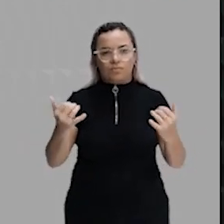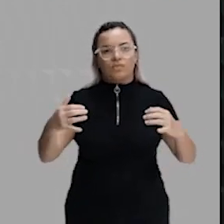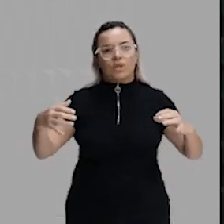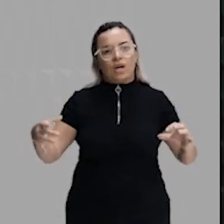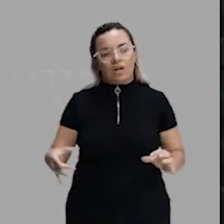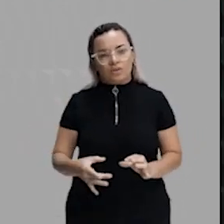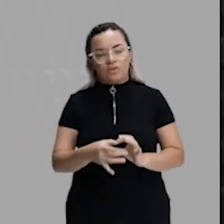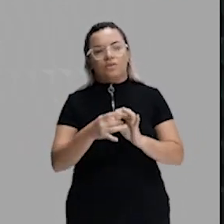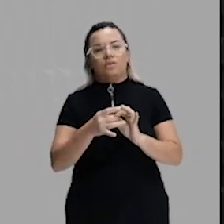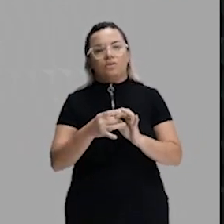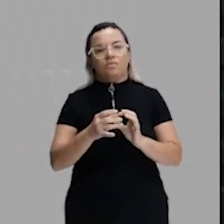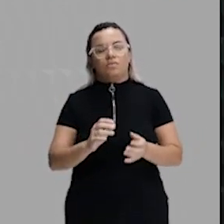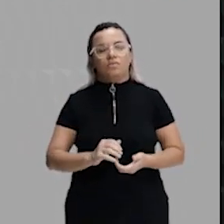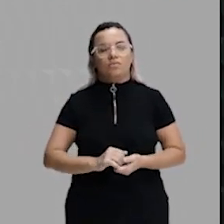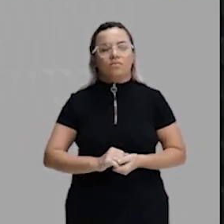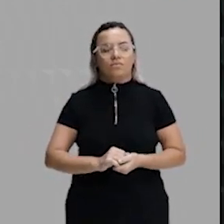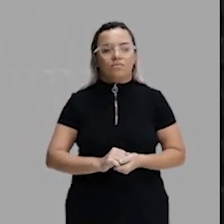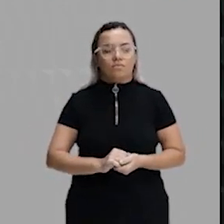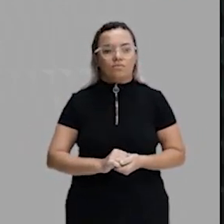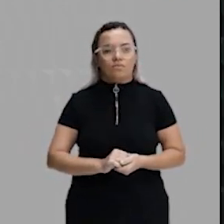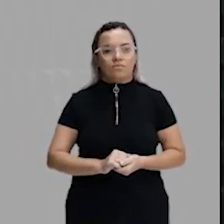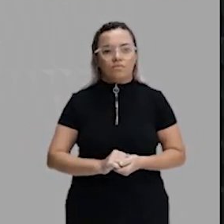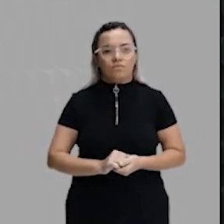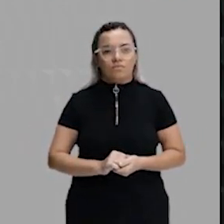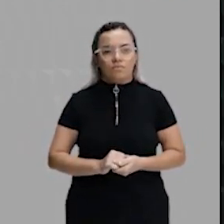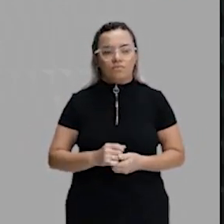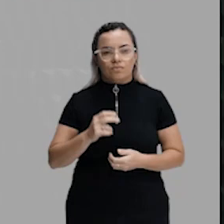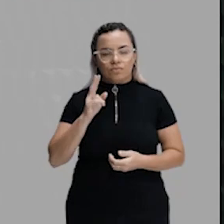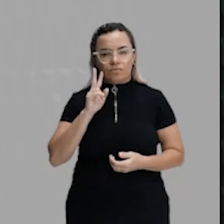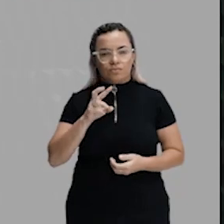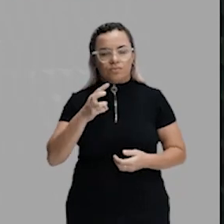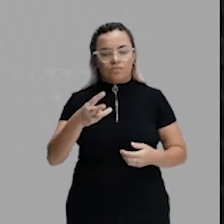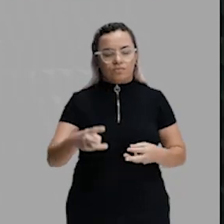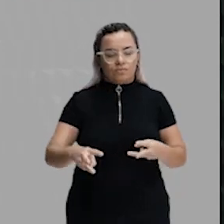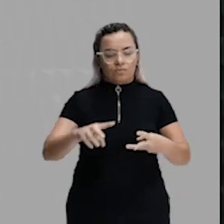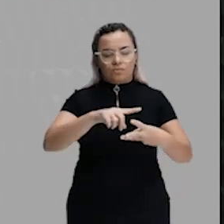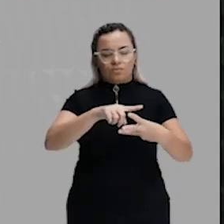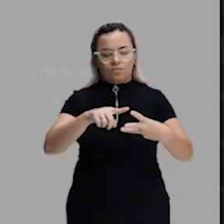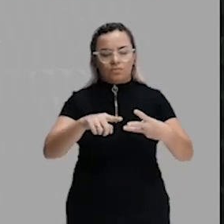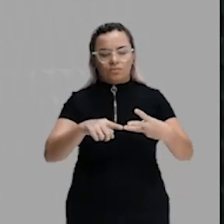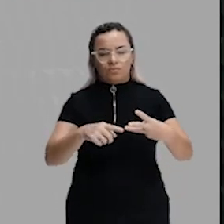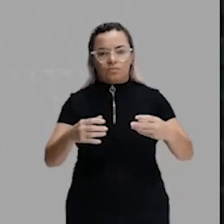associações. Certo? E aqui nós vamos ver 3 tipos de associação.